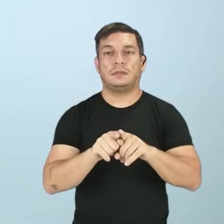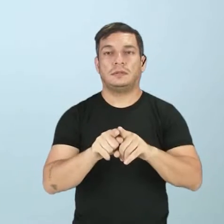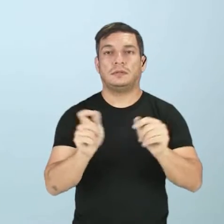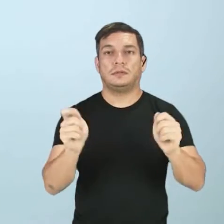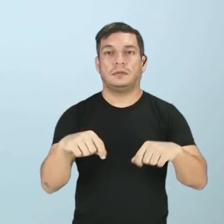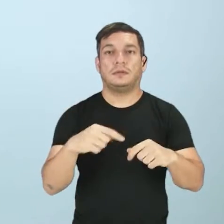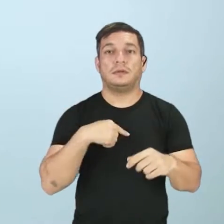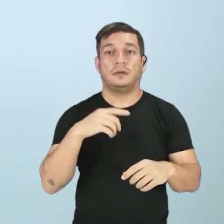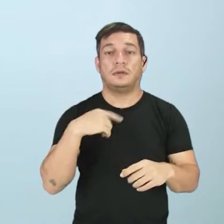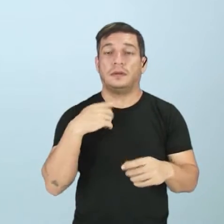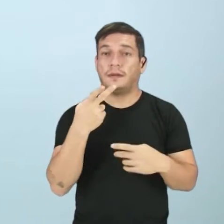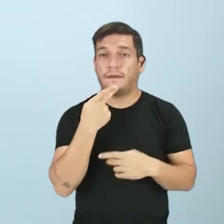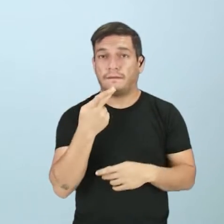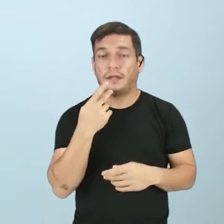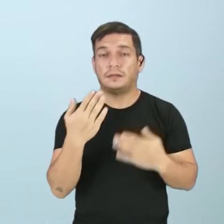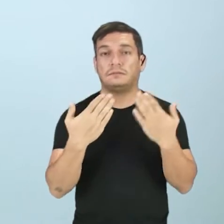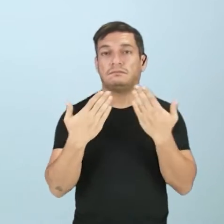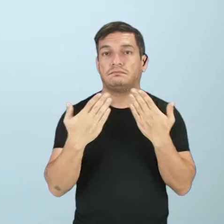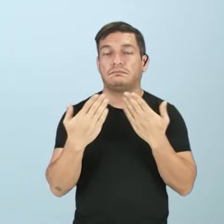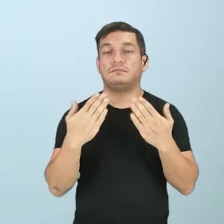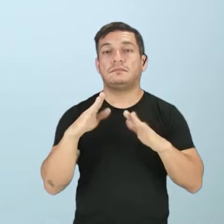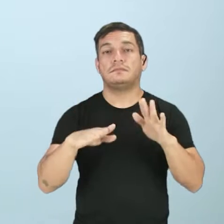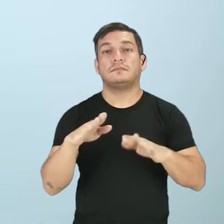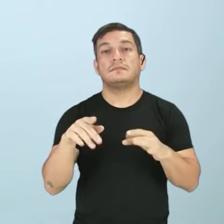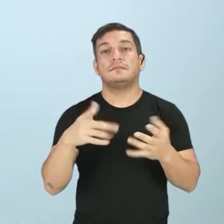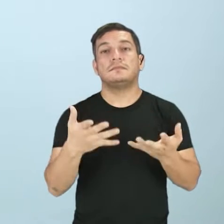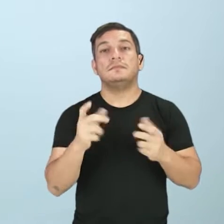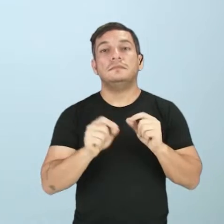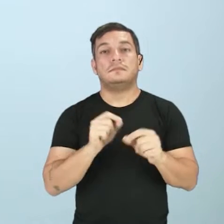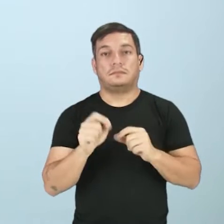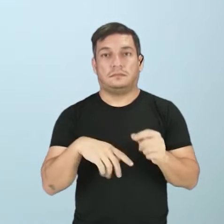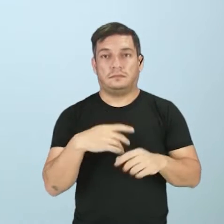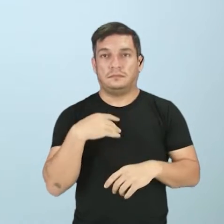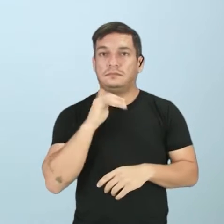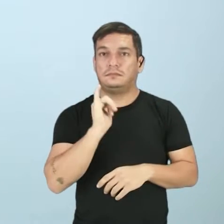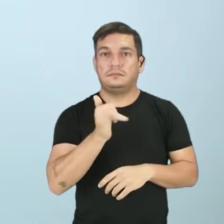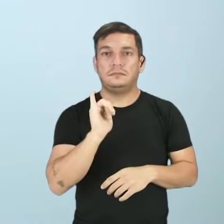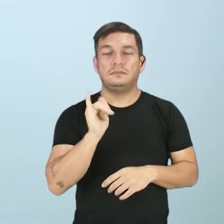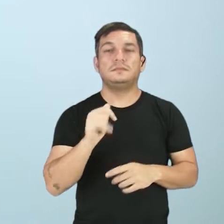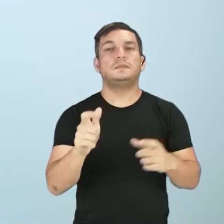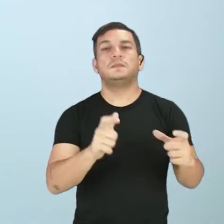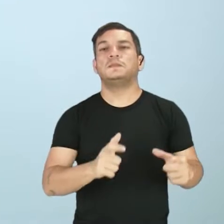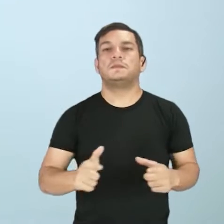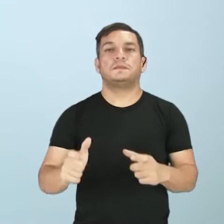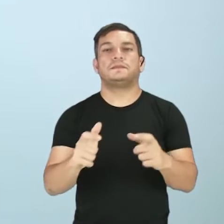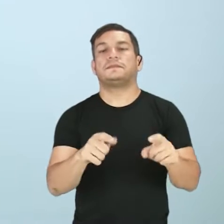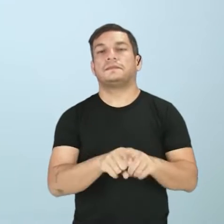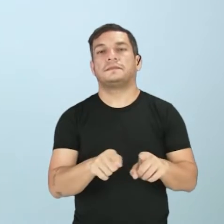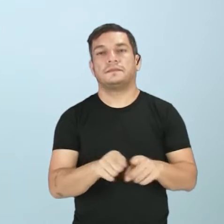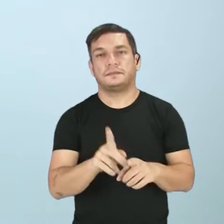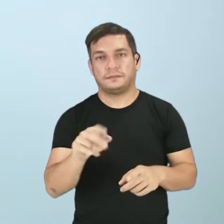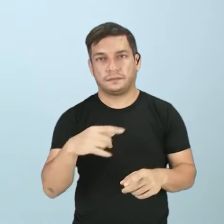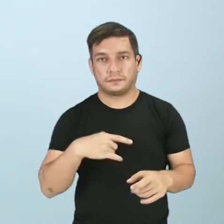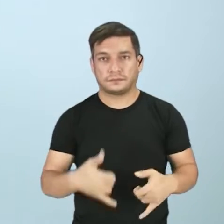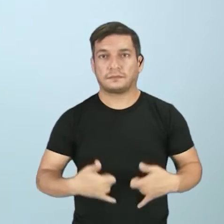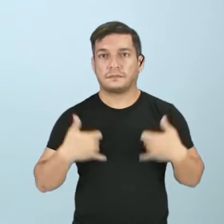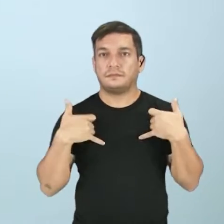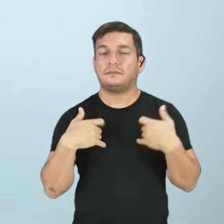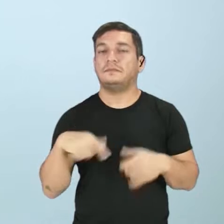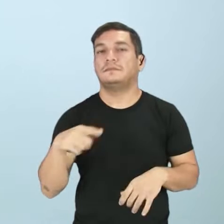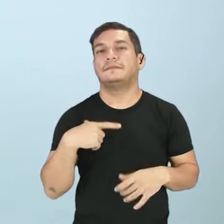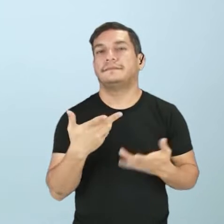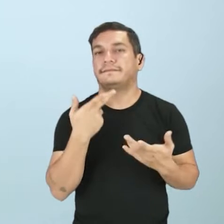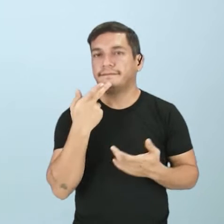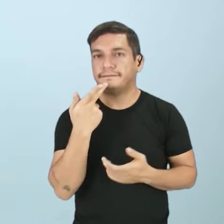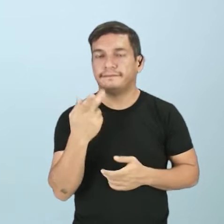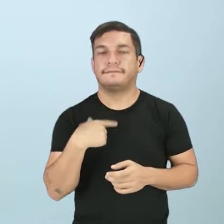que dentro da nossa fala, às vezes você quer, né, fazer um discurso em algum lugar, né, vai ter um aniversário, você quer